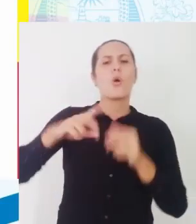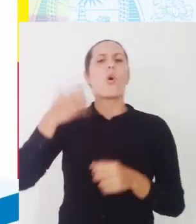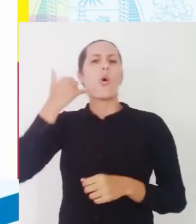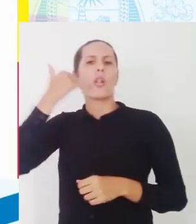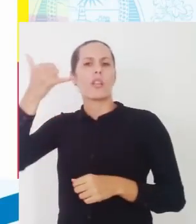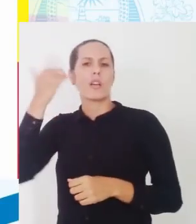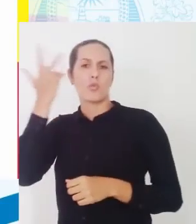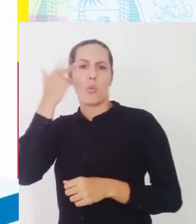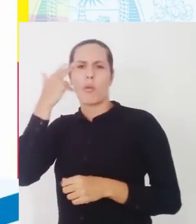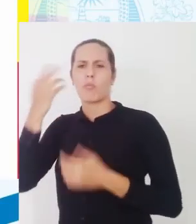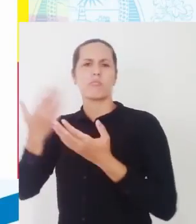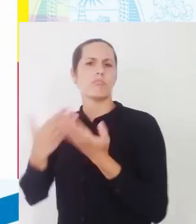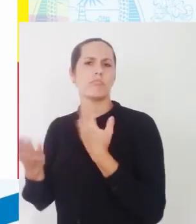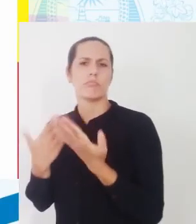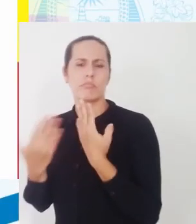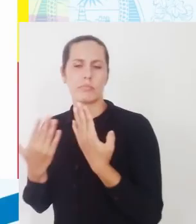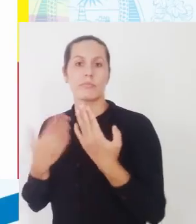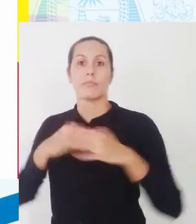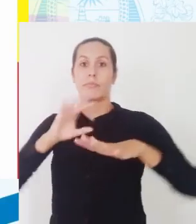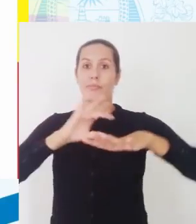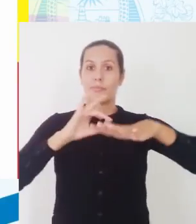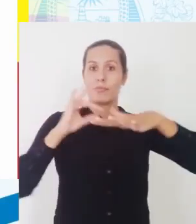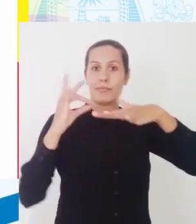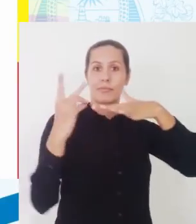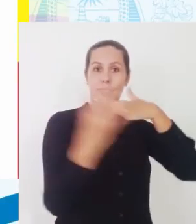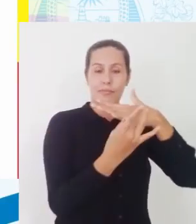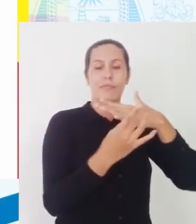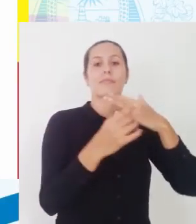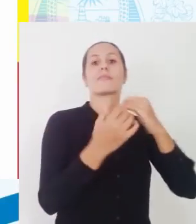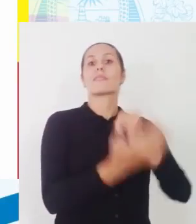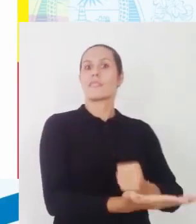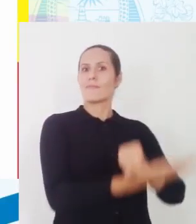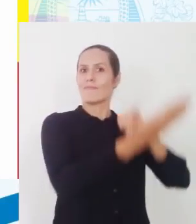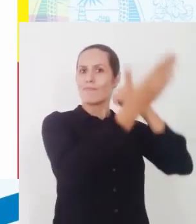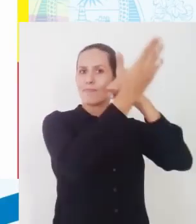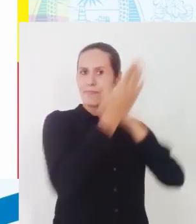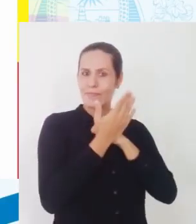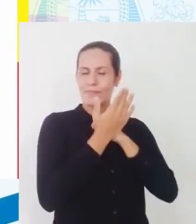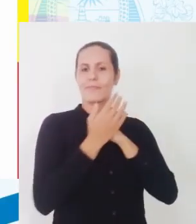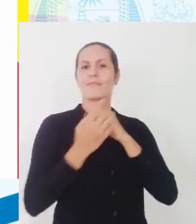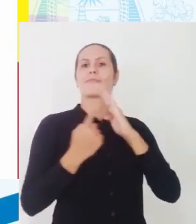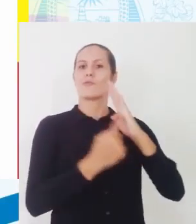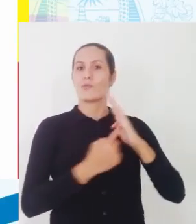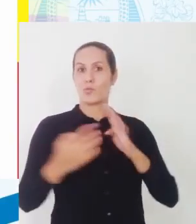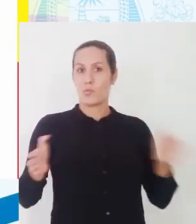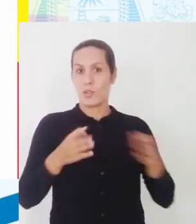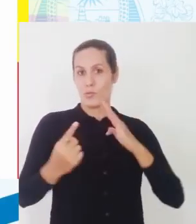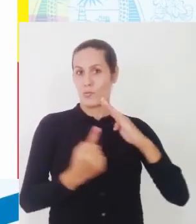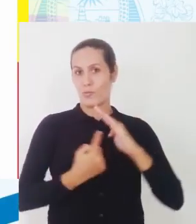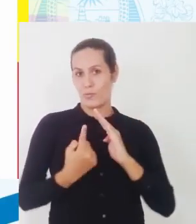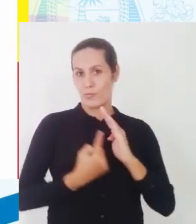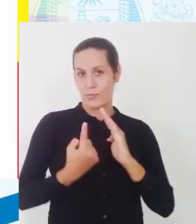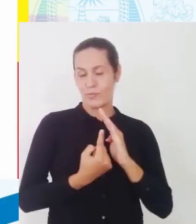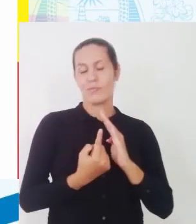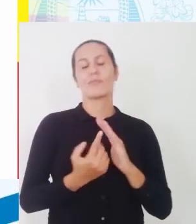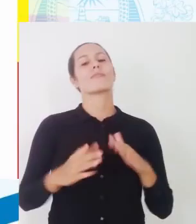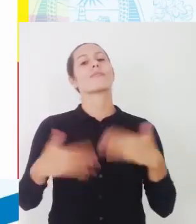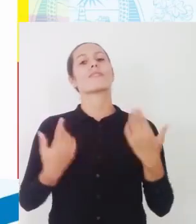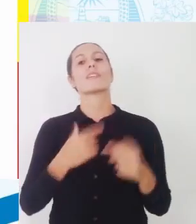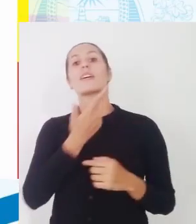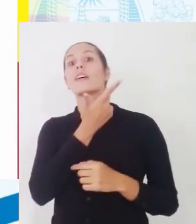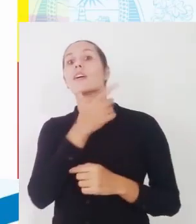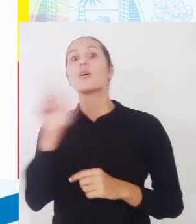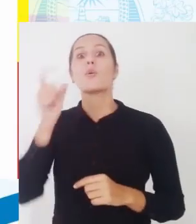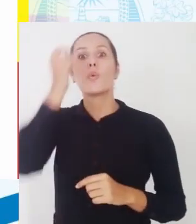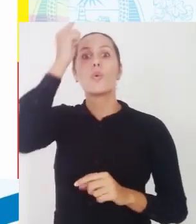de uma ligação normal. As redes sociais são nossos colegas nesse momento de isolamento social. Mas